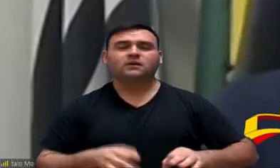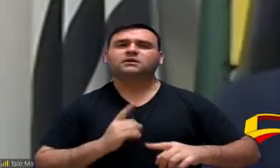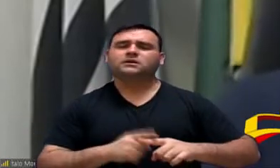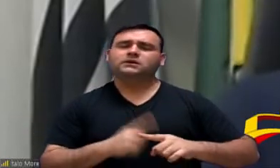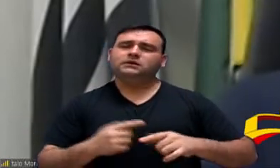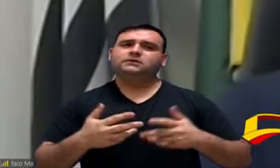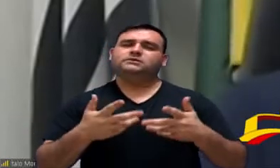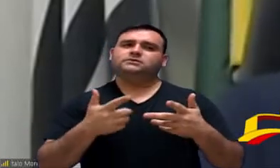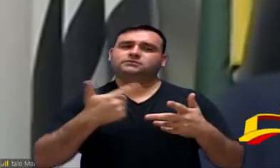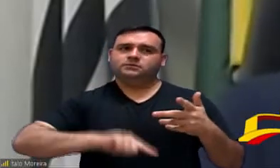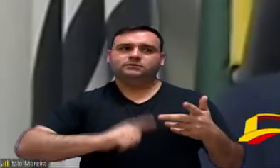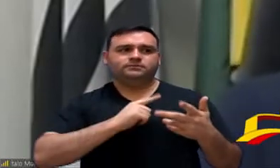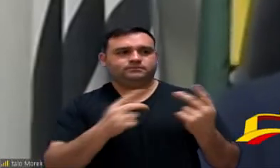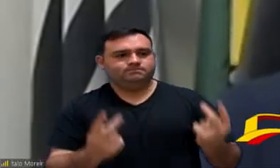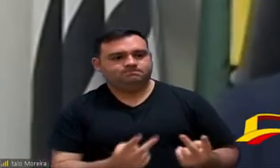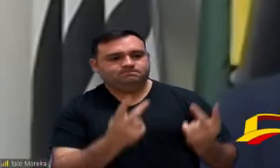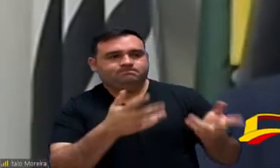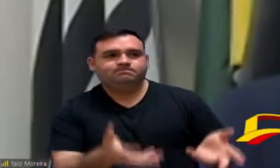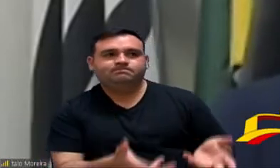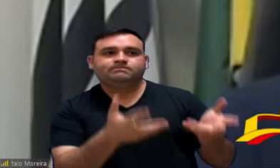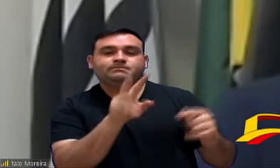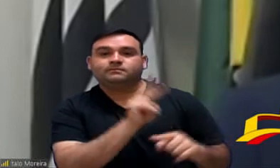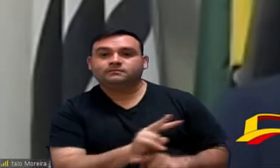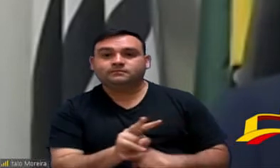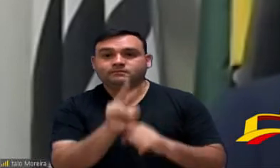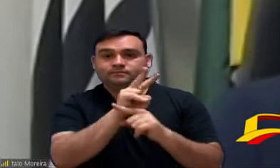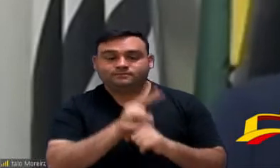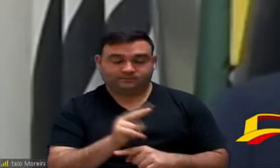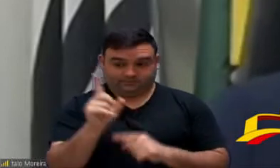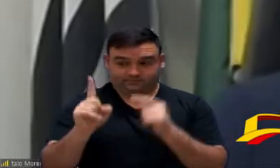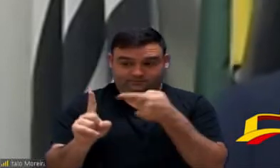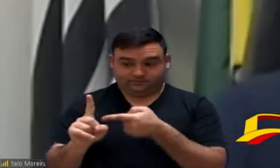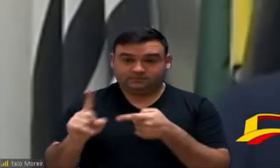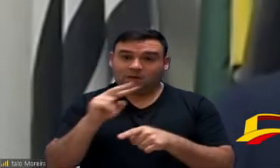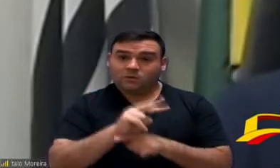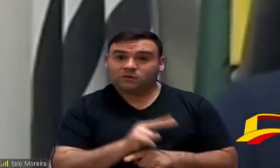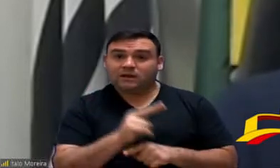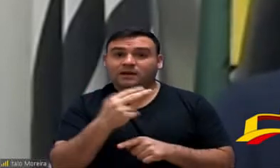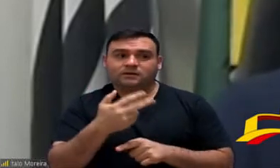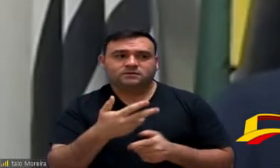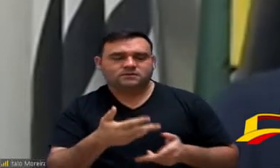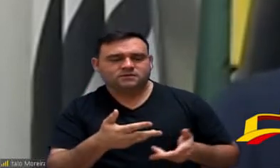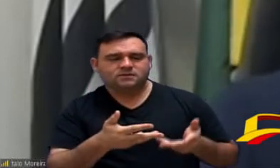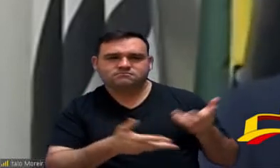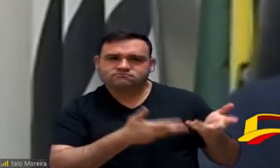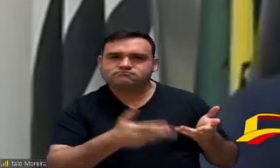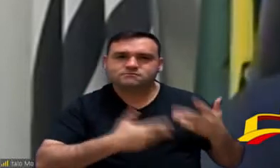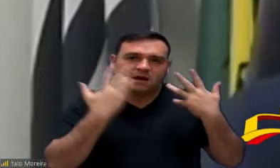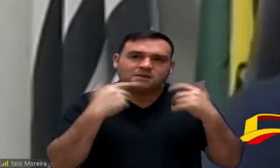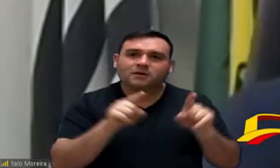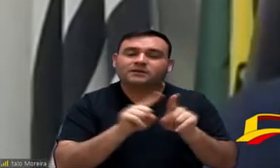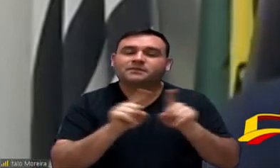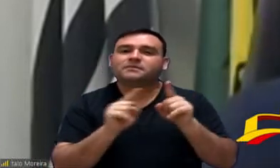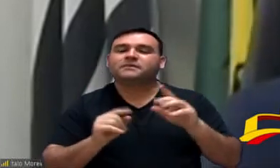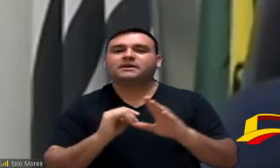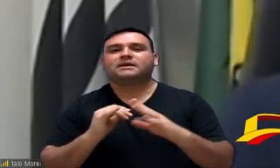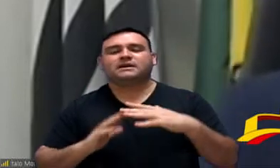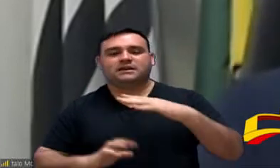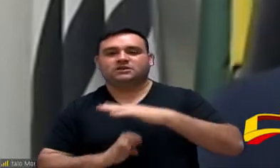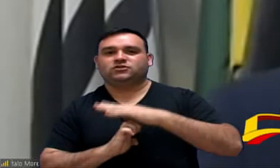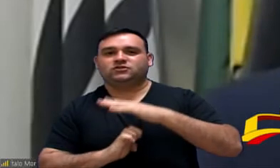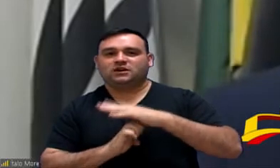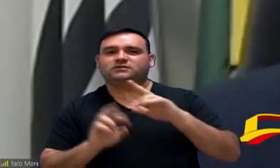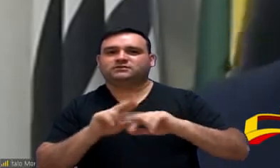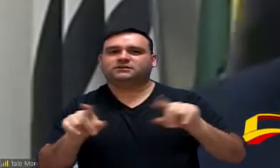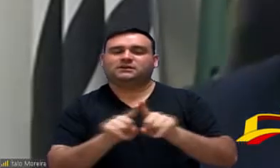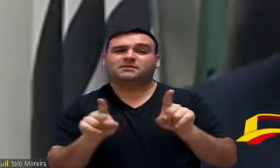aqui valorizar protetores de animais, entidades, porque muitas vezes essas pessoas,